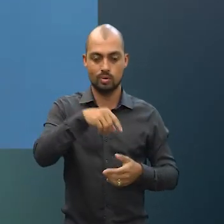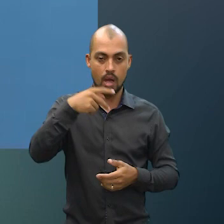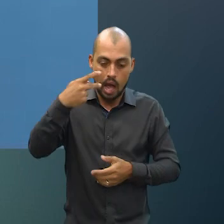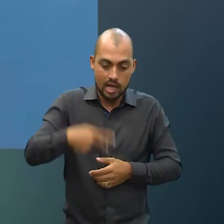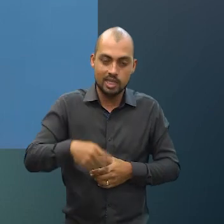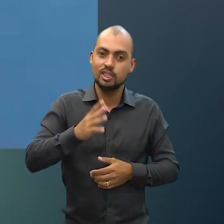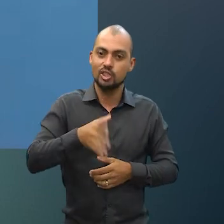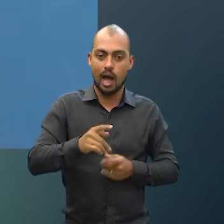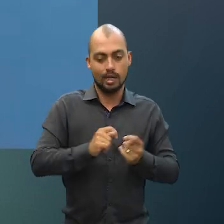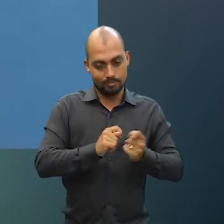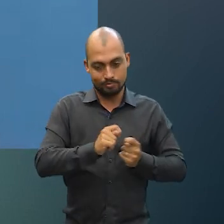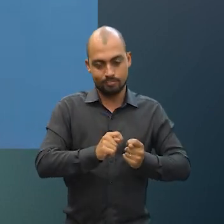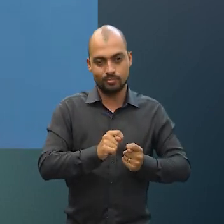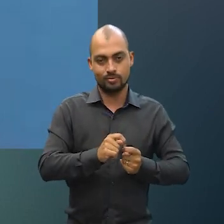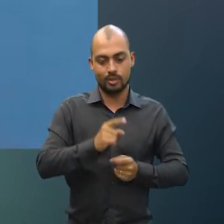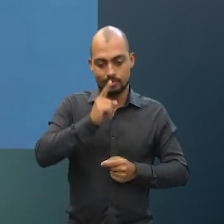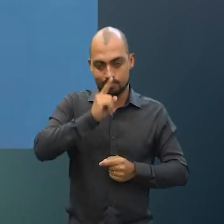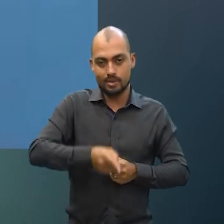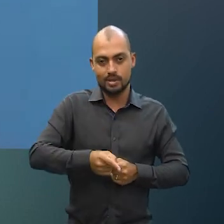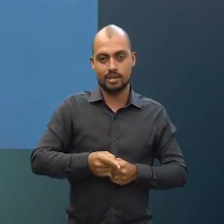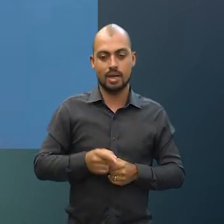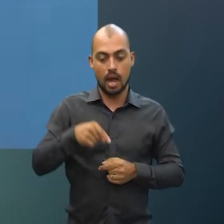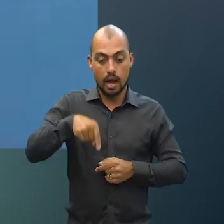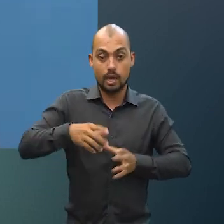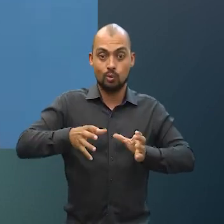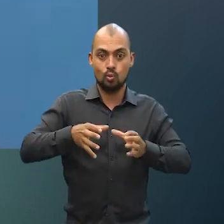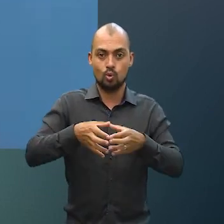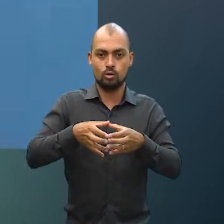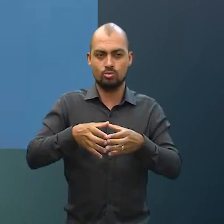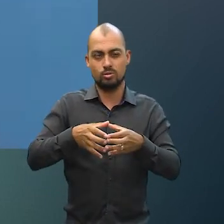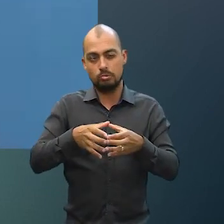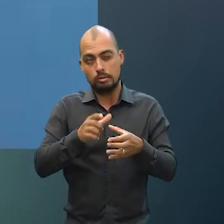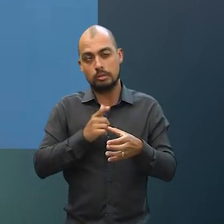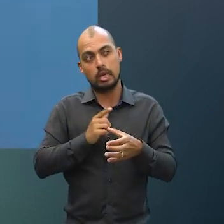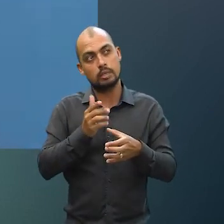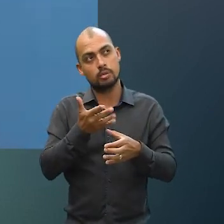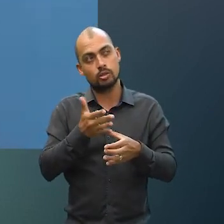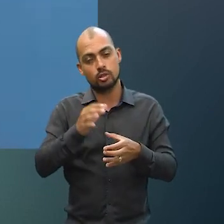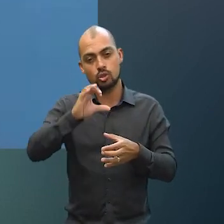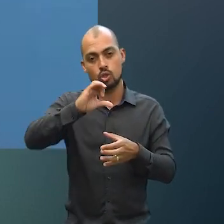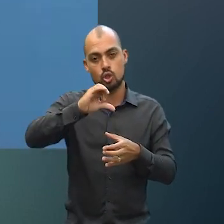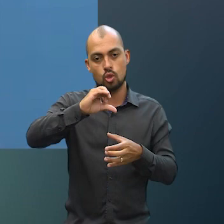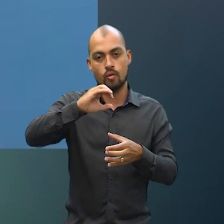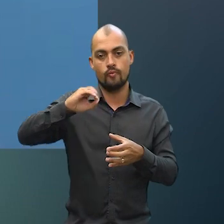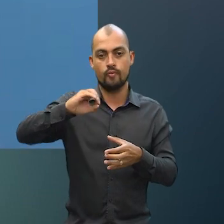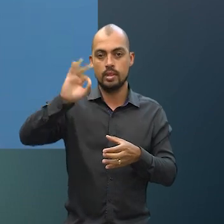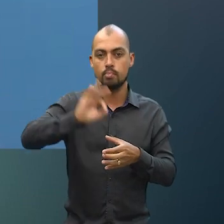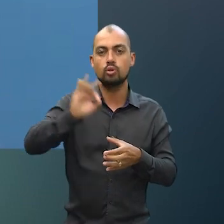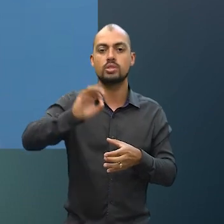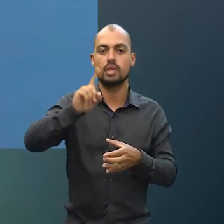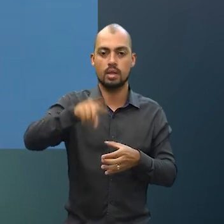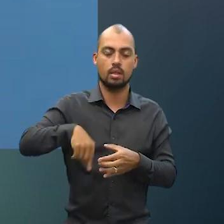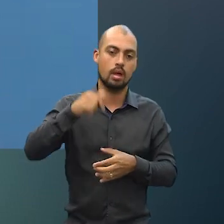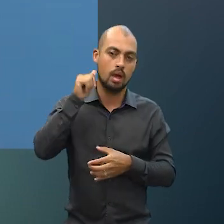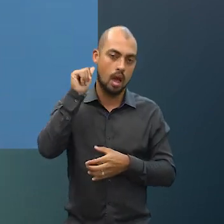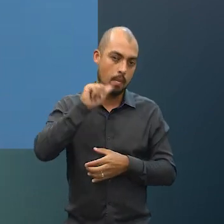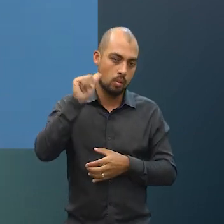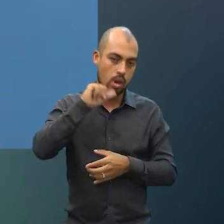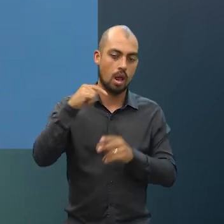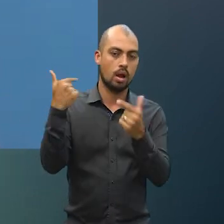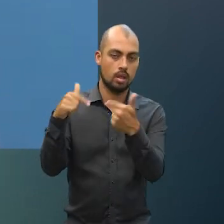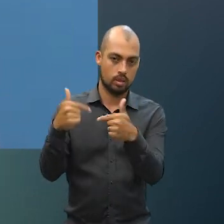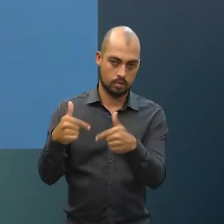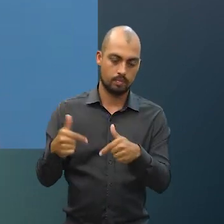dominam. Nós temos hoje no nosso grupo algo em torno de 90% de mulheres trabalhando na